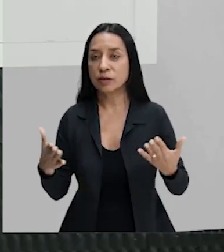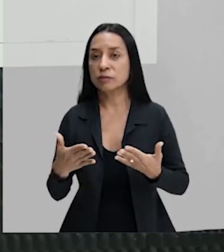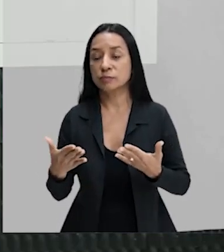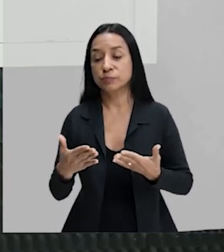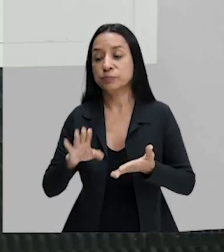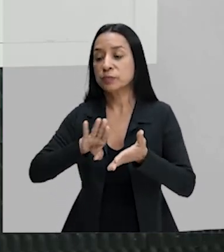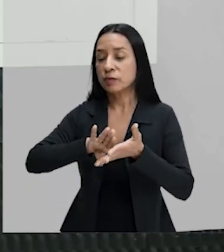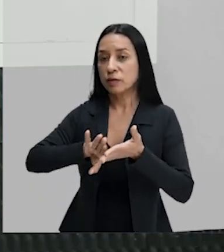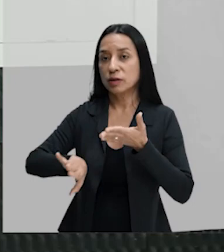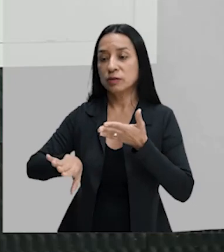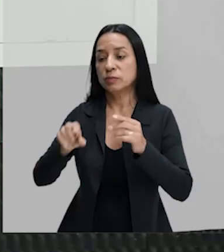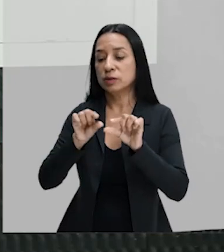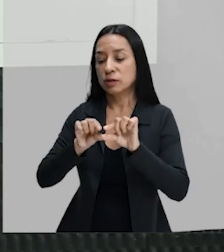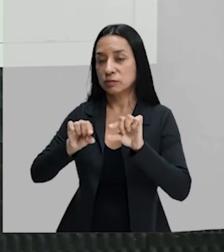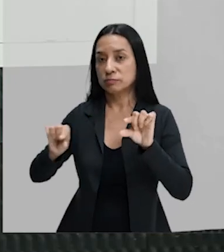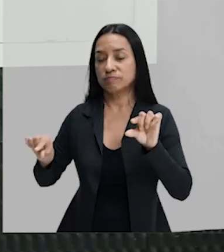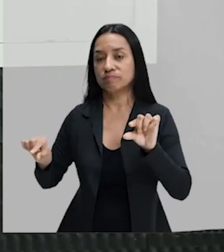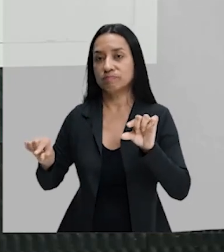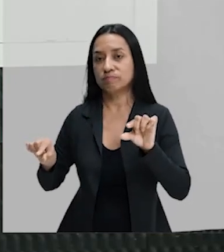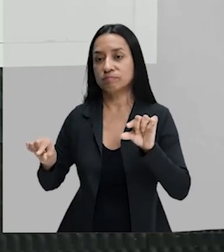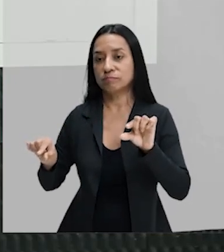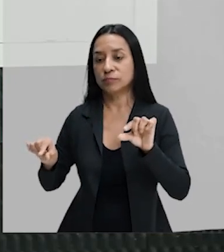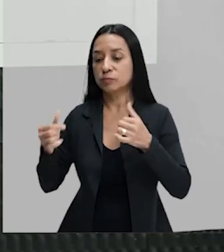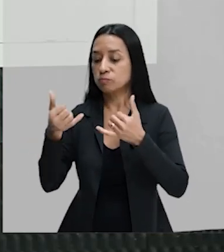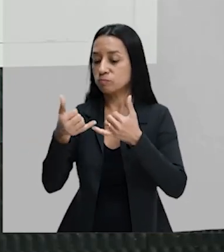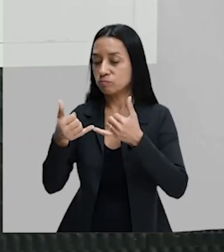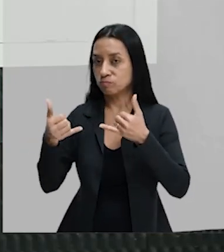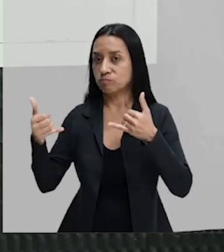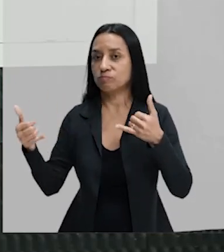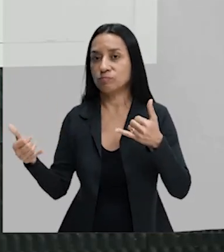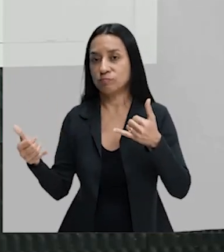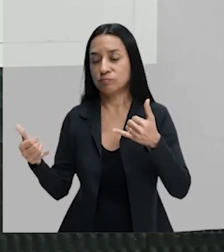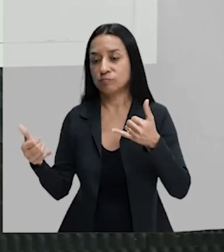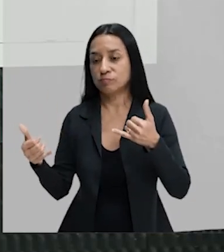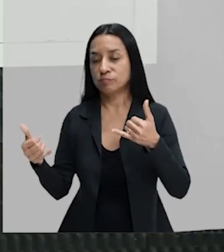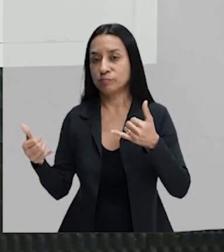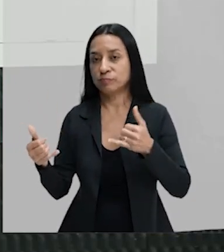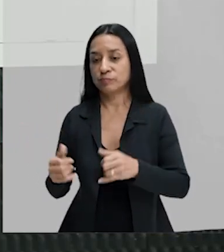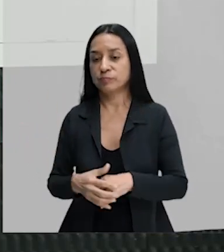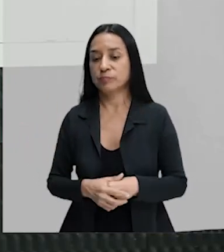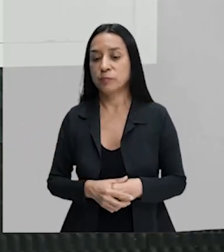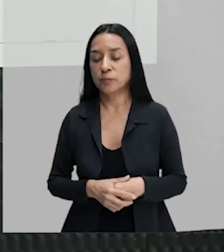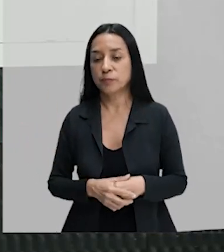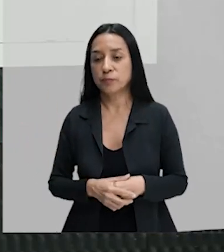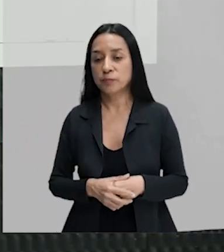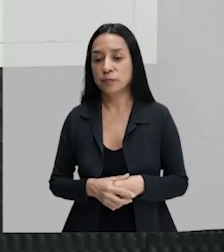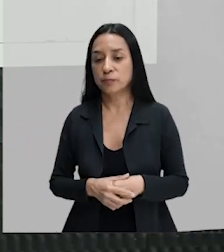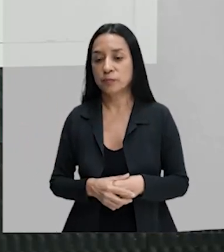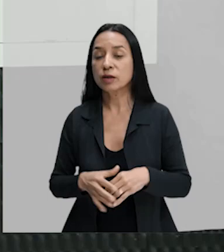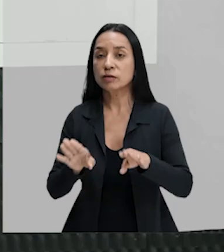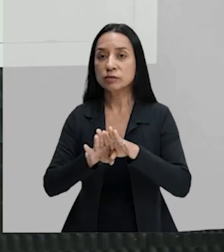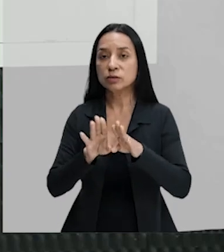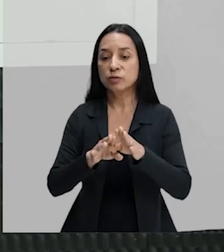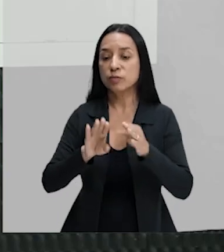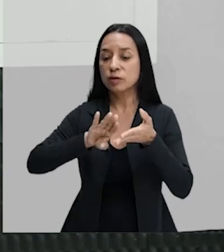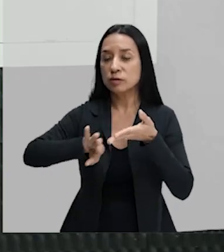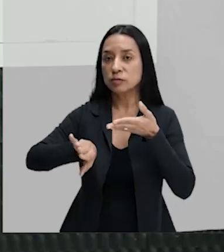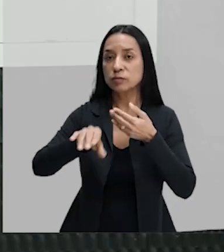a linha que esse elemento ocupa, ó. Eliminei a linha dele e eliminei a coluna dele.